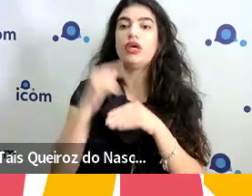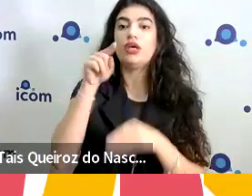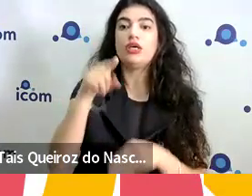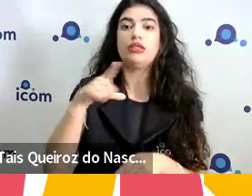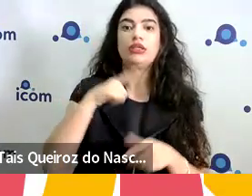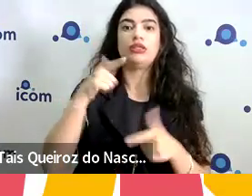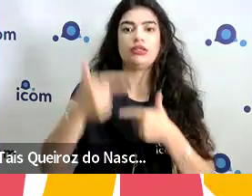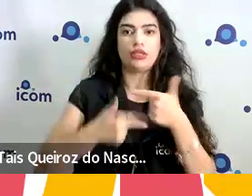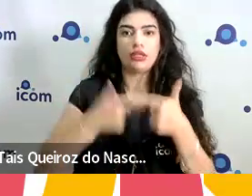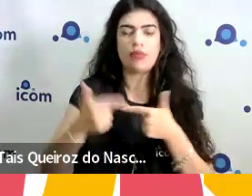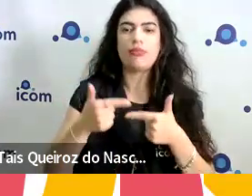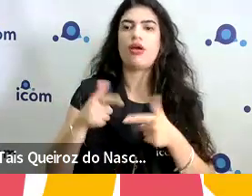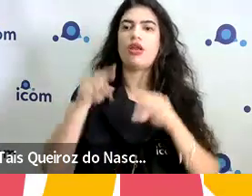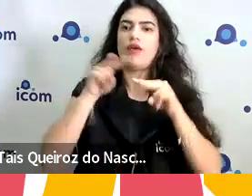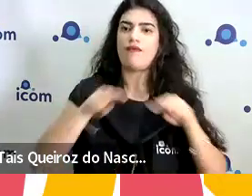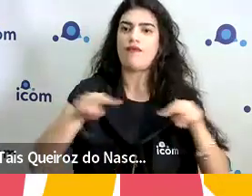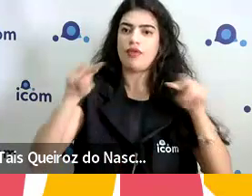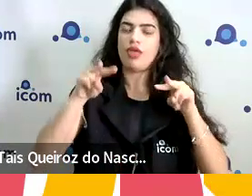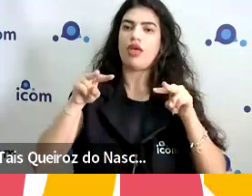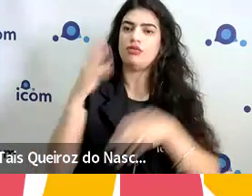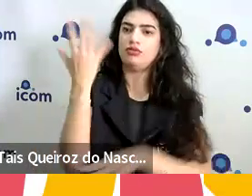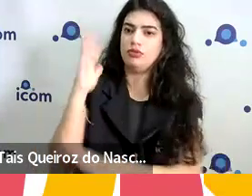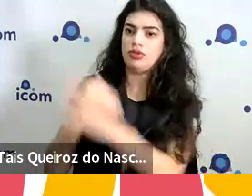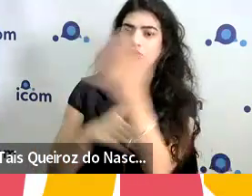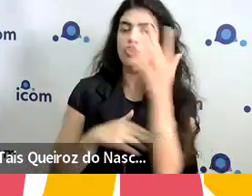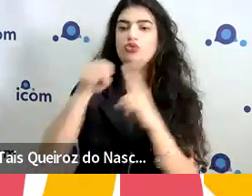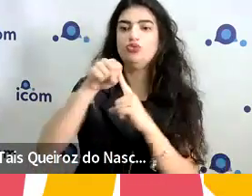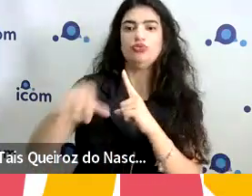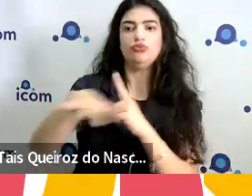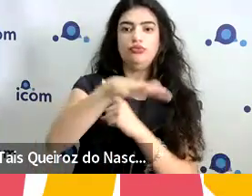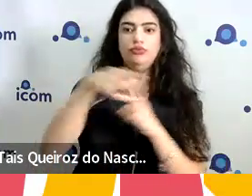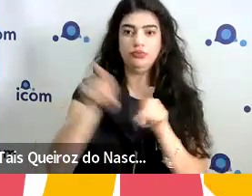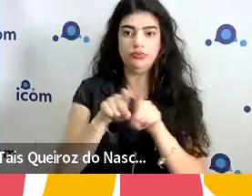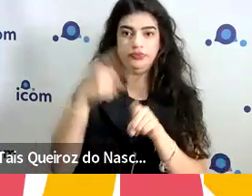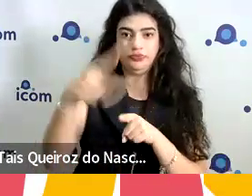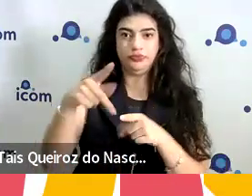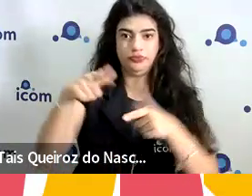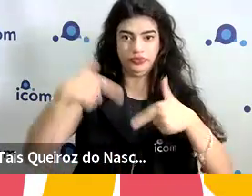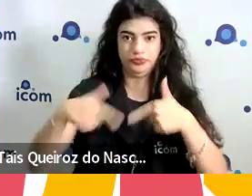tanto com viés ambiental como social neste programa.